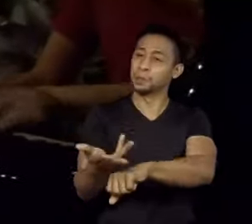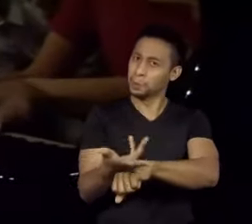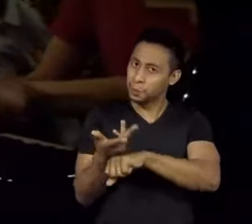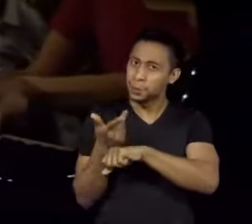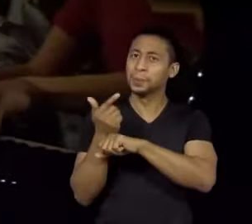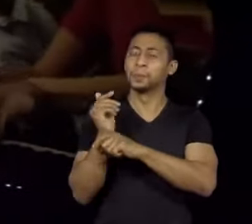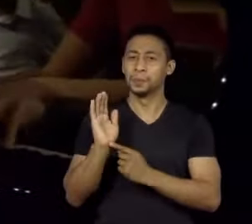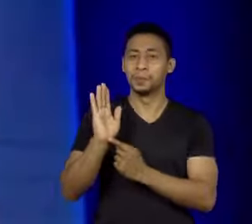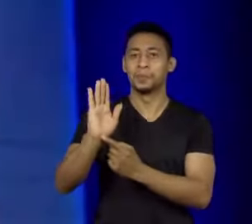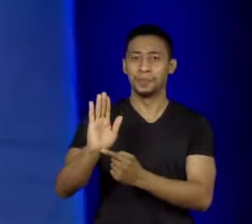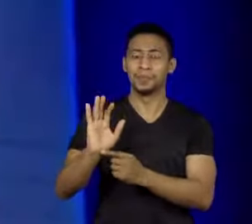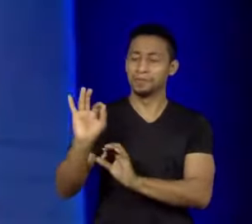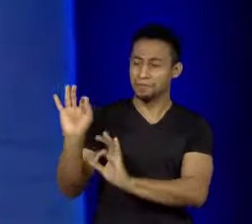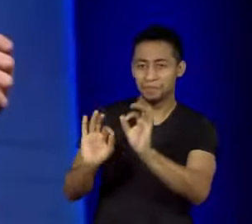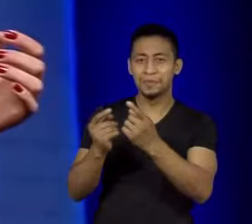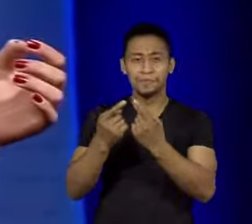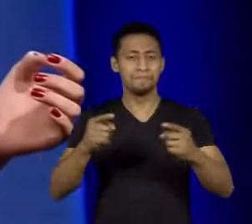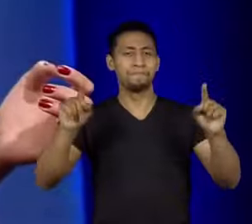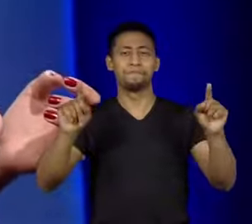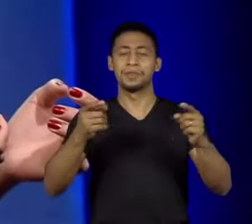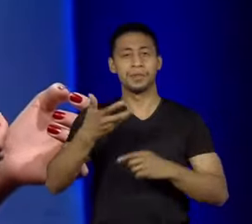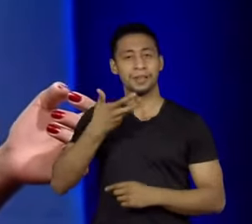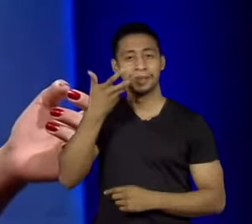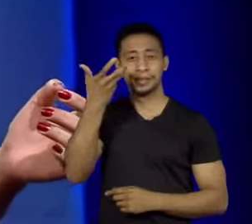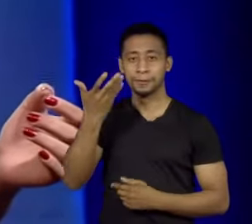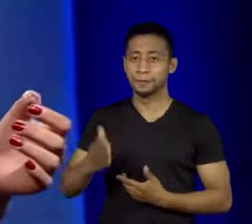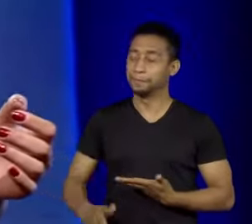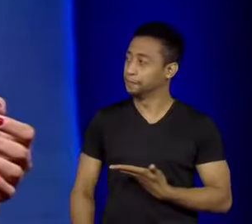como instrumentista ou cantor.